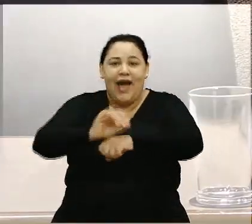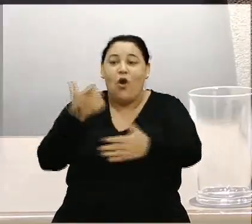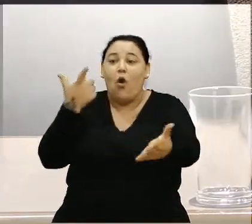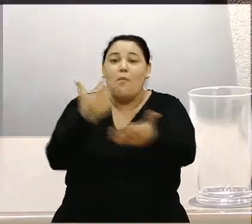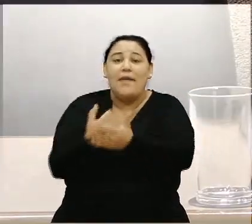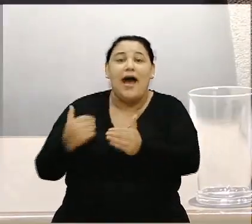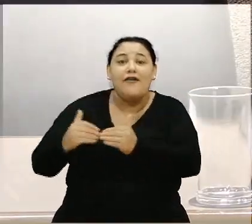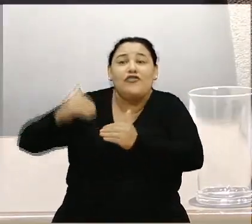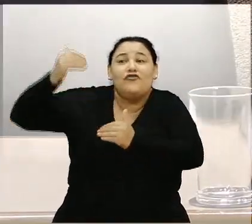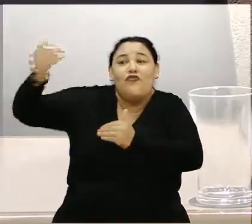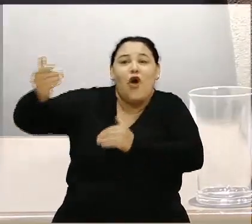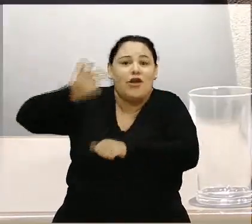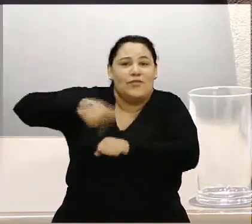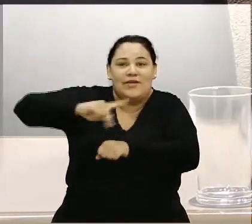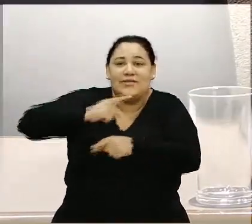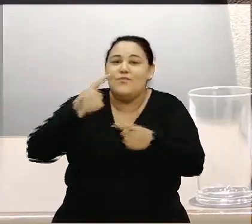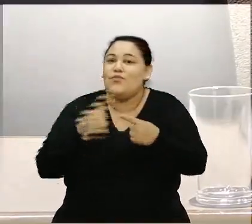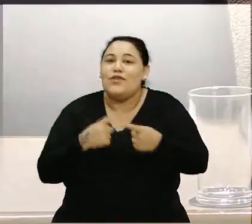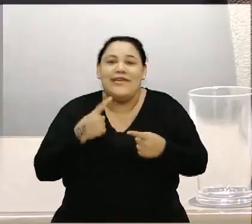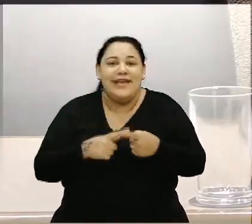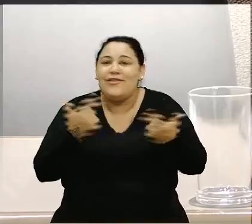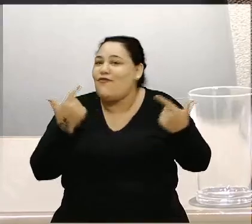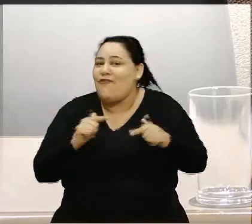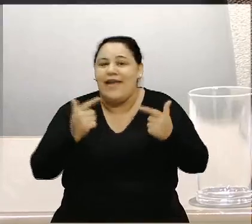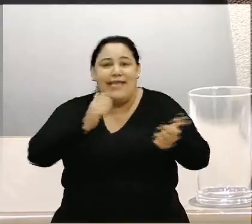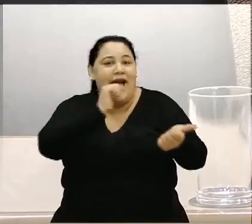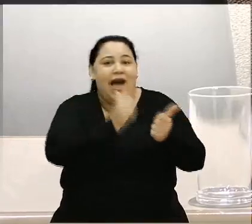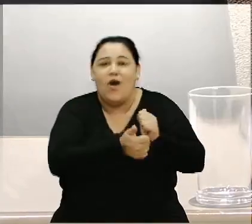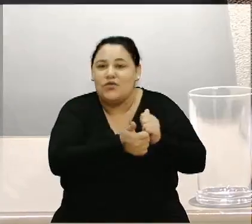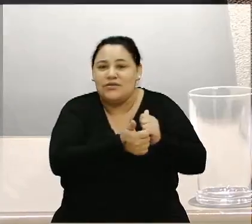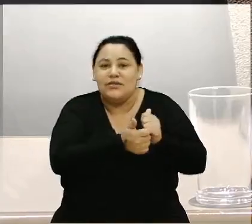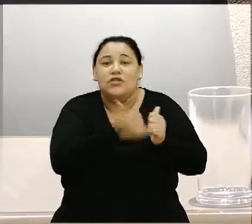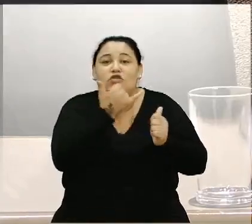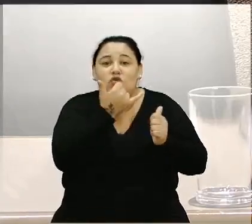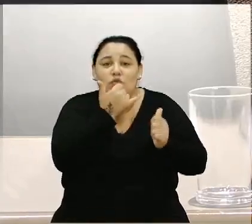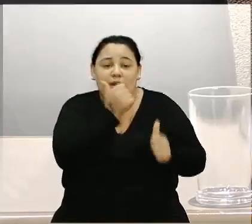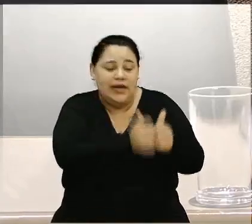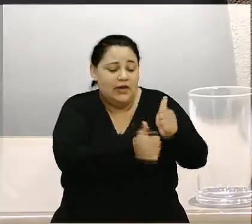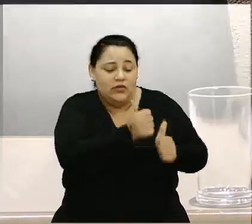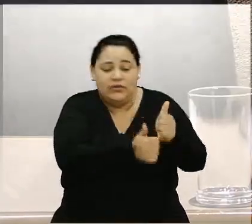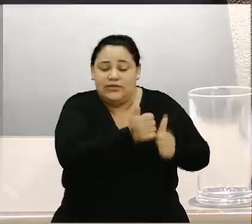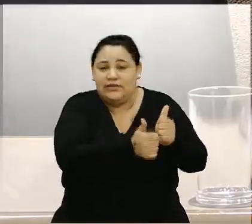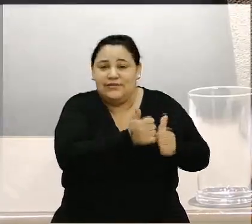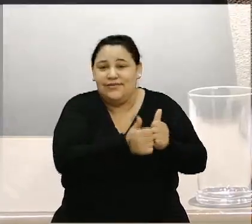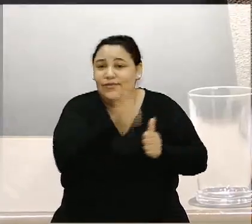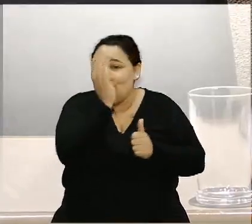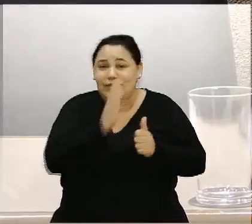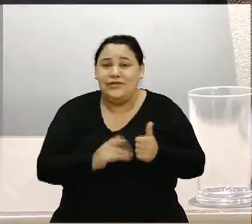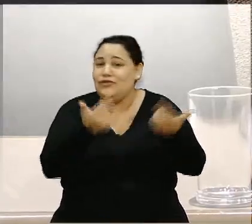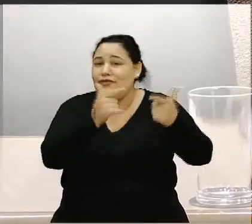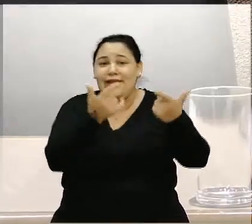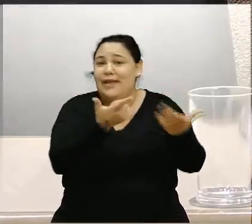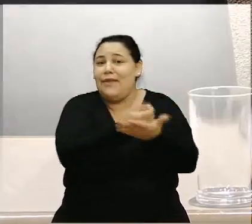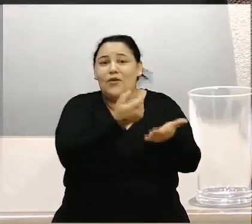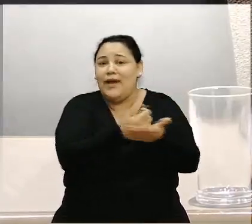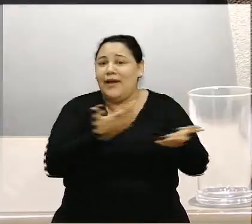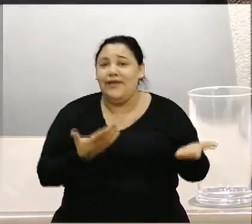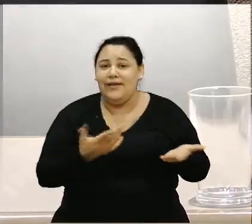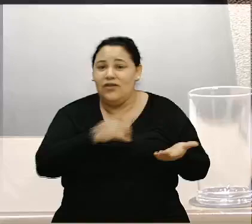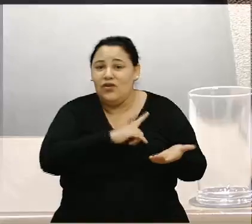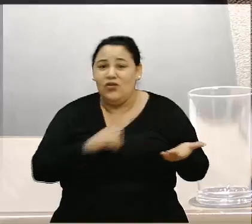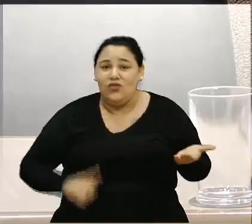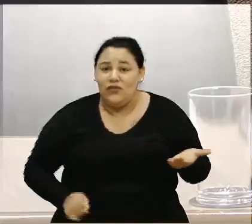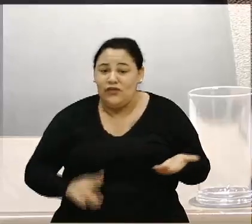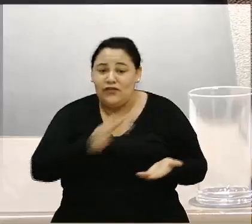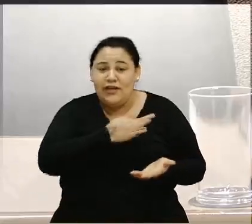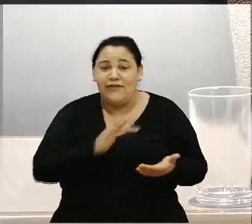arroz, porque não vai ter arroz para nós e nem para o Brasil não vai ter arroz. O governo federal vai ter que comprar arroz de fora,